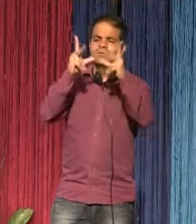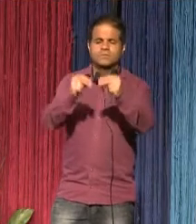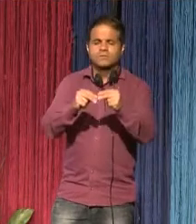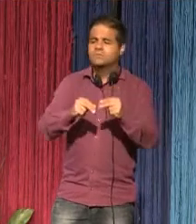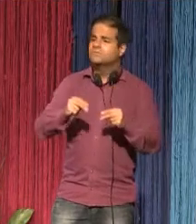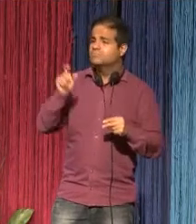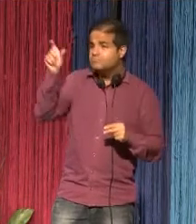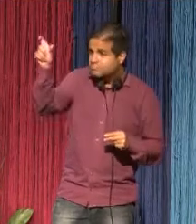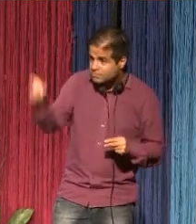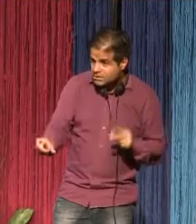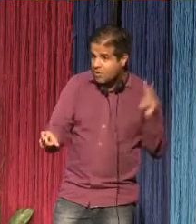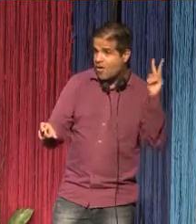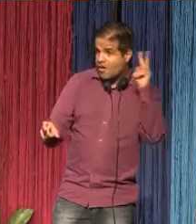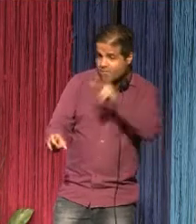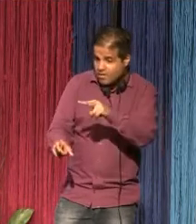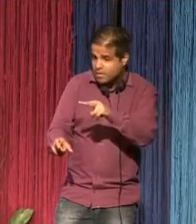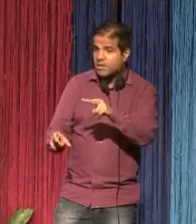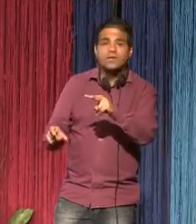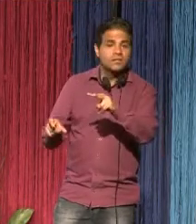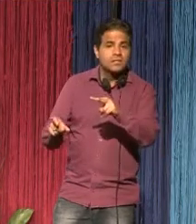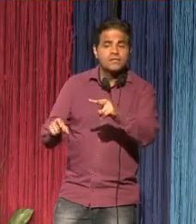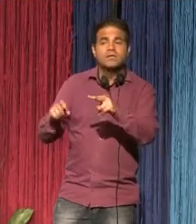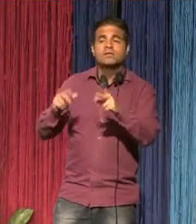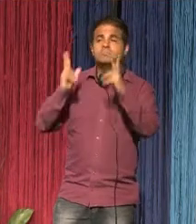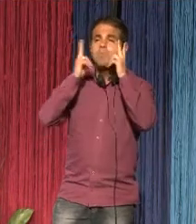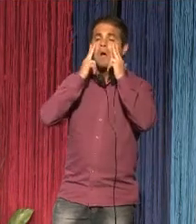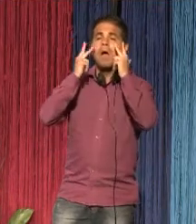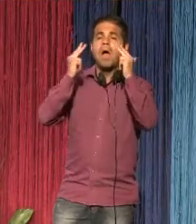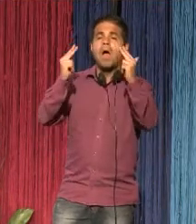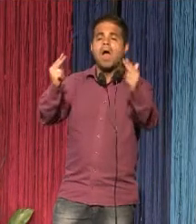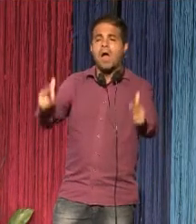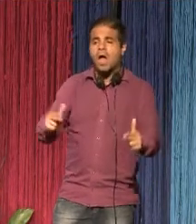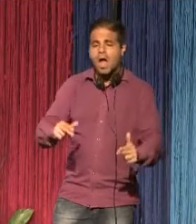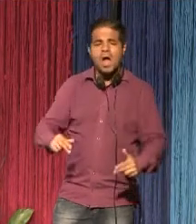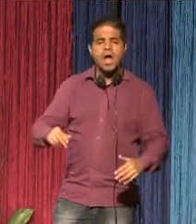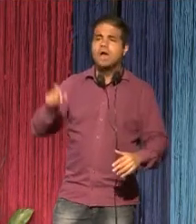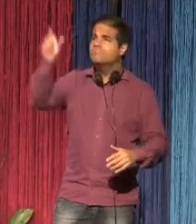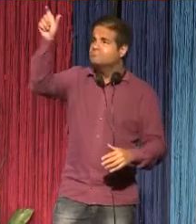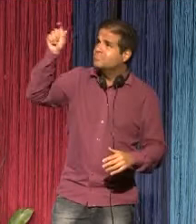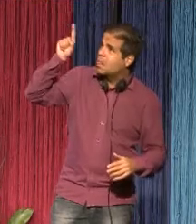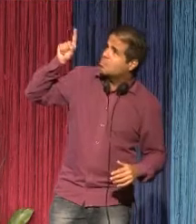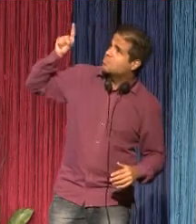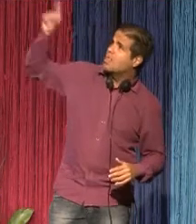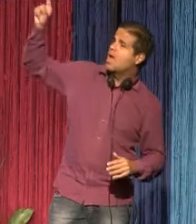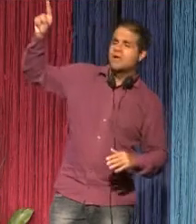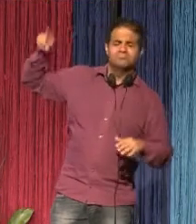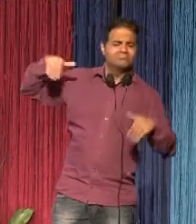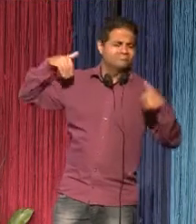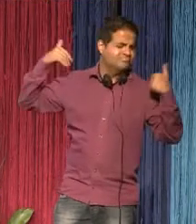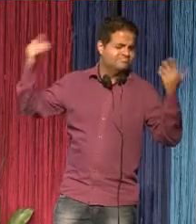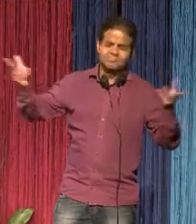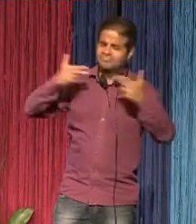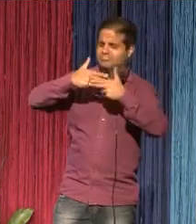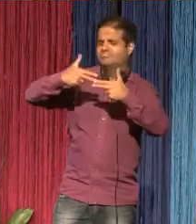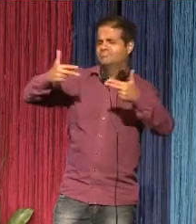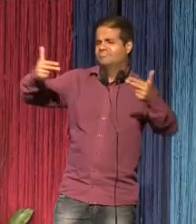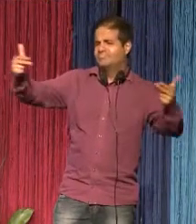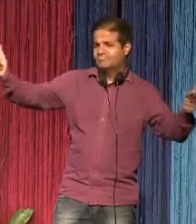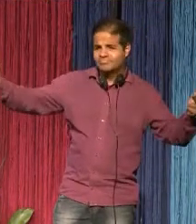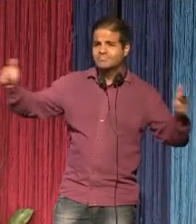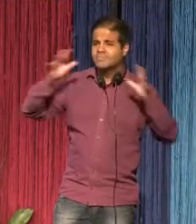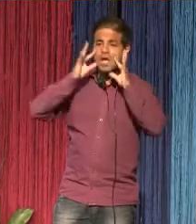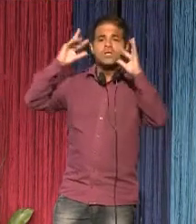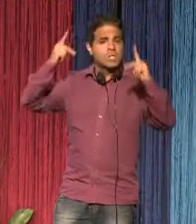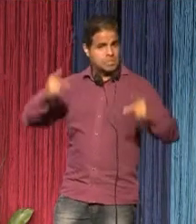pelo reconhecimento, né, da natureza, da divindade, etc., por coisas que o